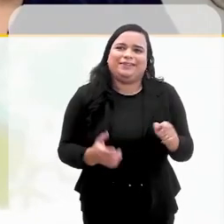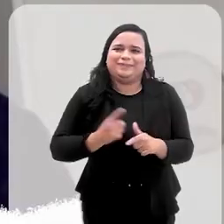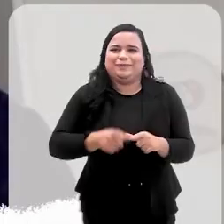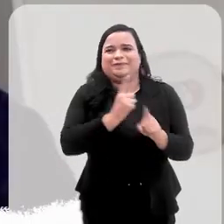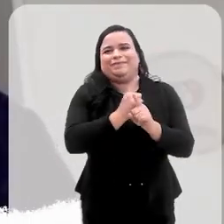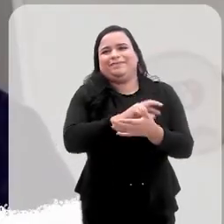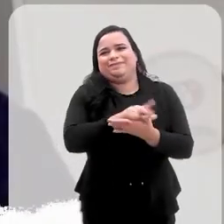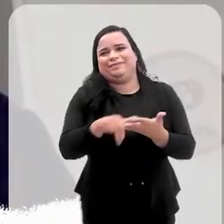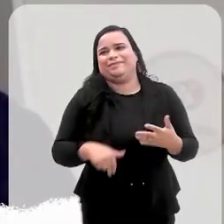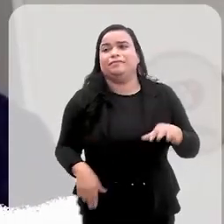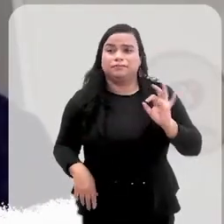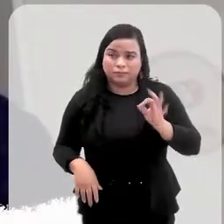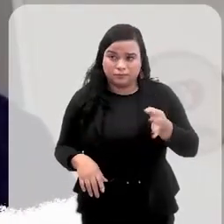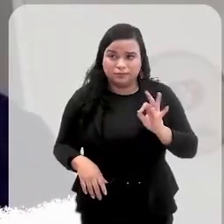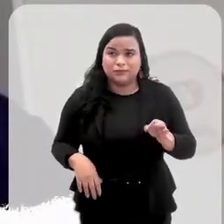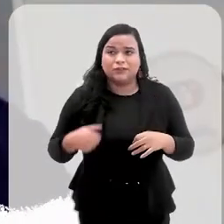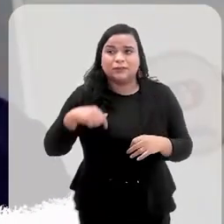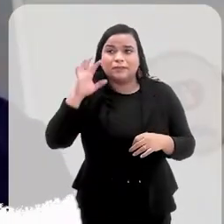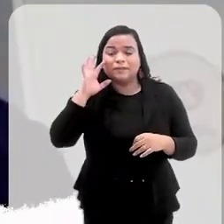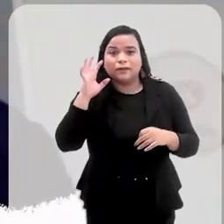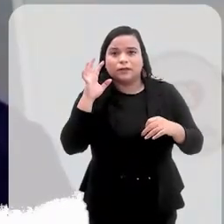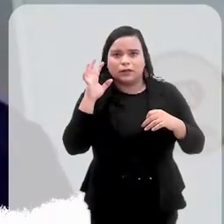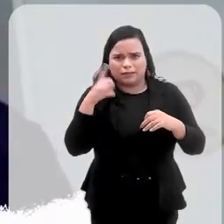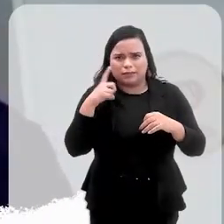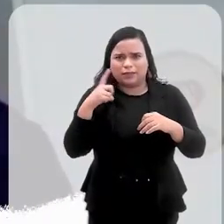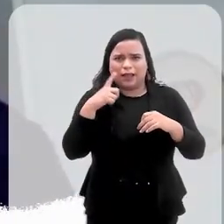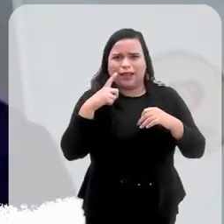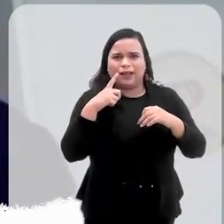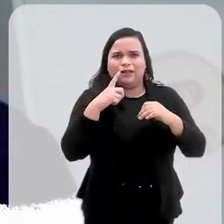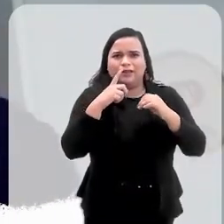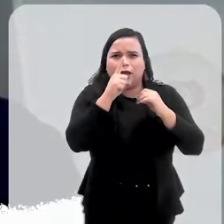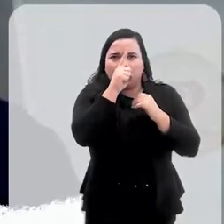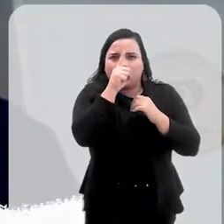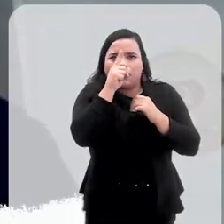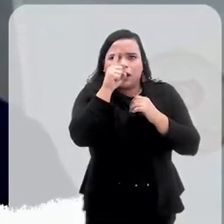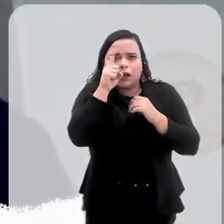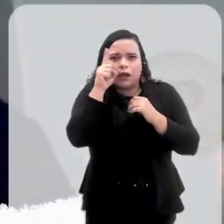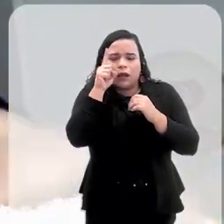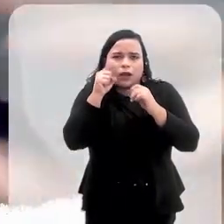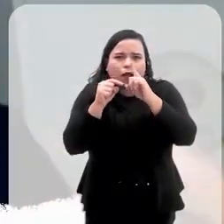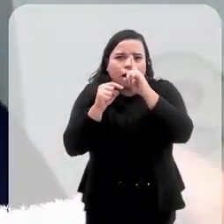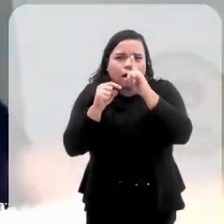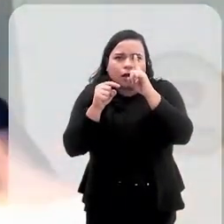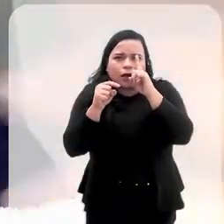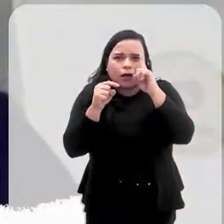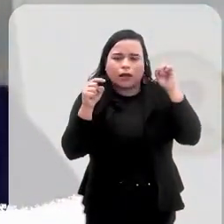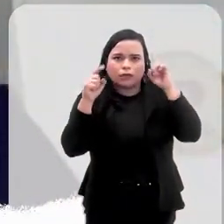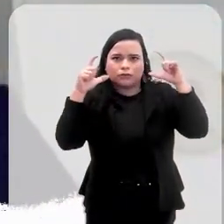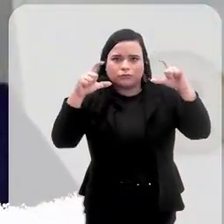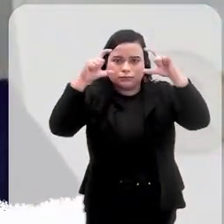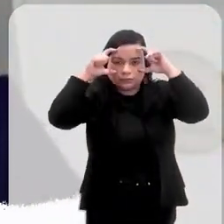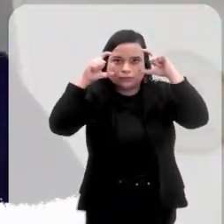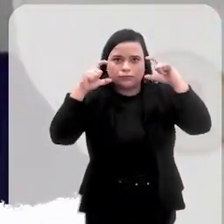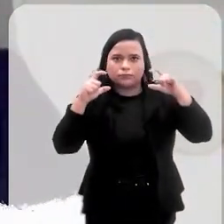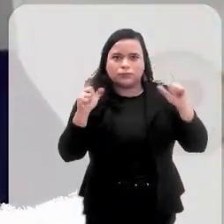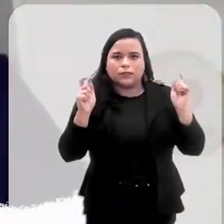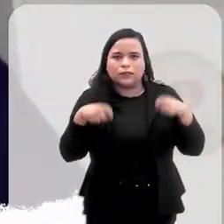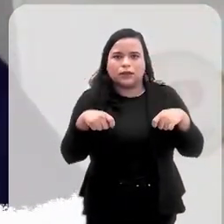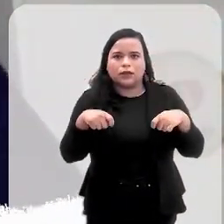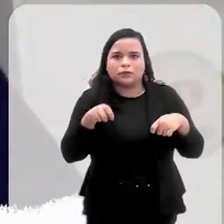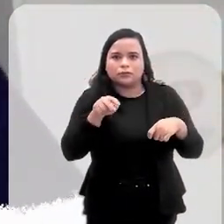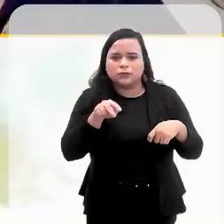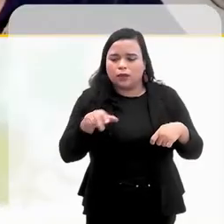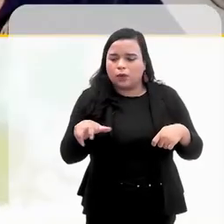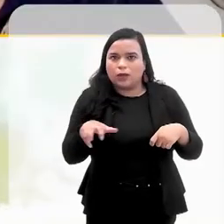vão e param no cartão, no símbolo que eles querem falar. Aí aquele símbolo vai para a frase que Stephen